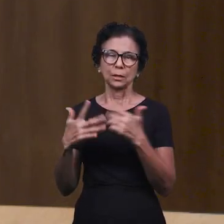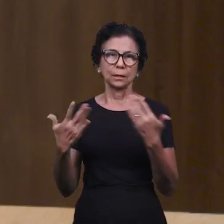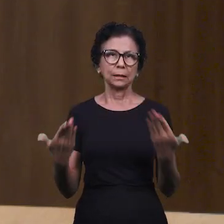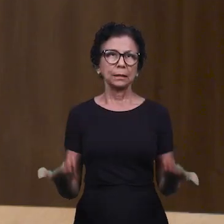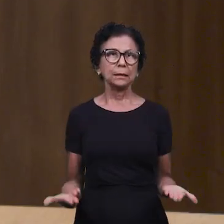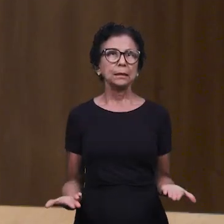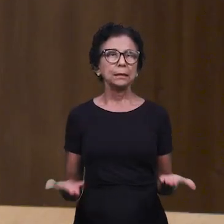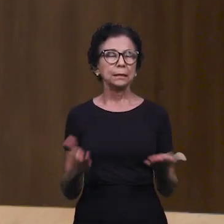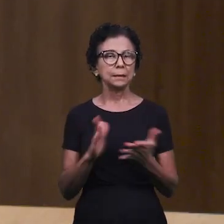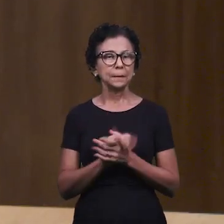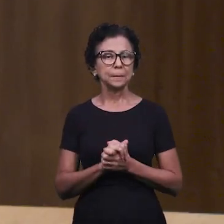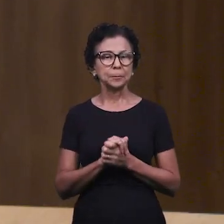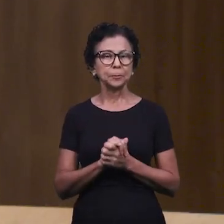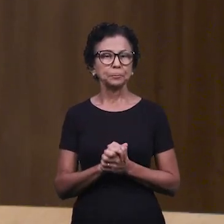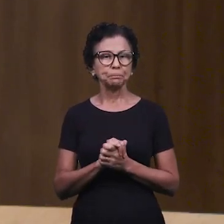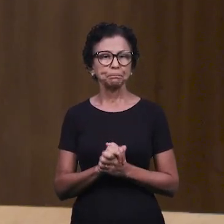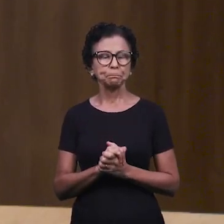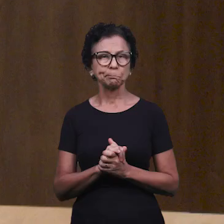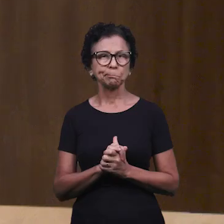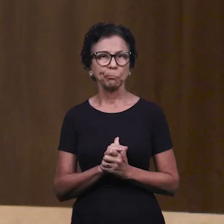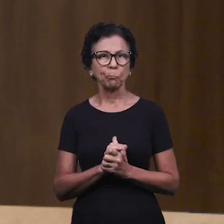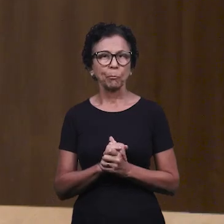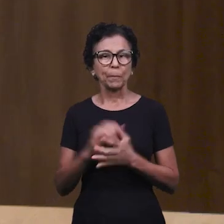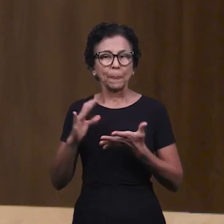de maneira especial